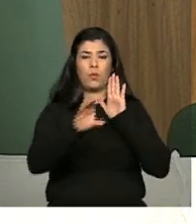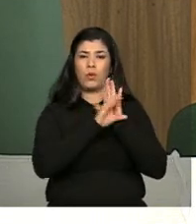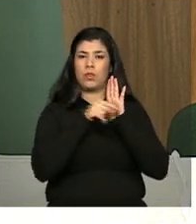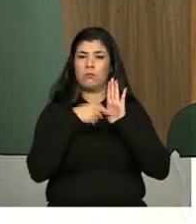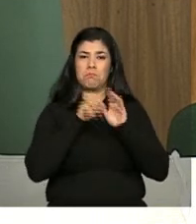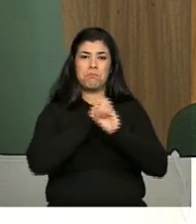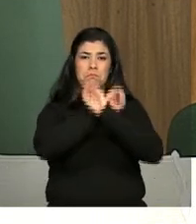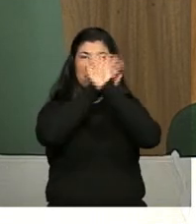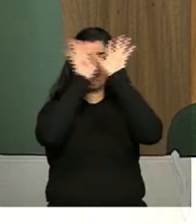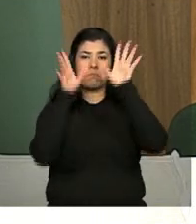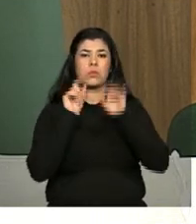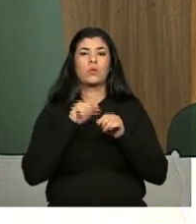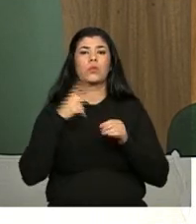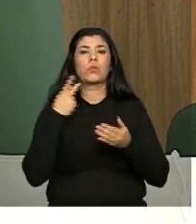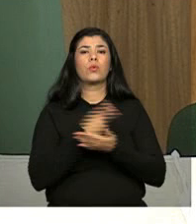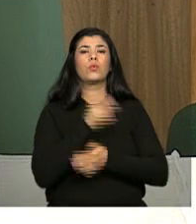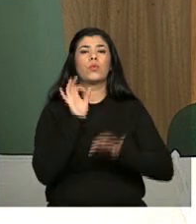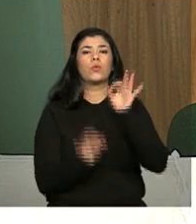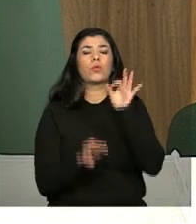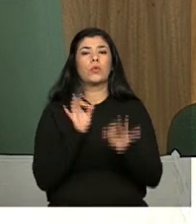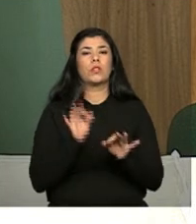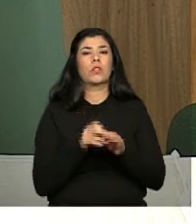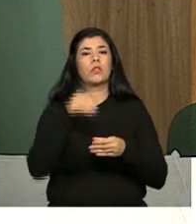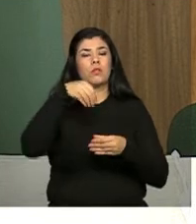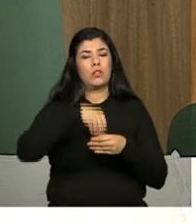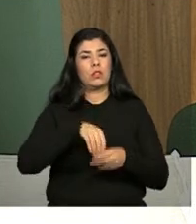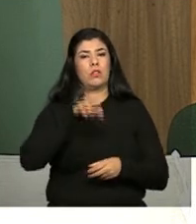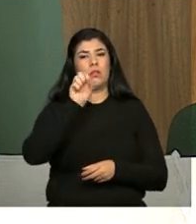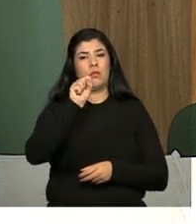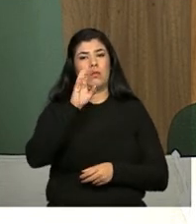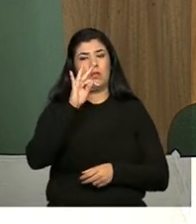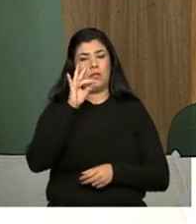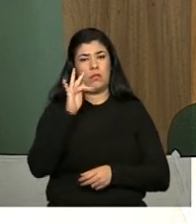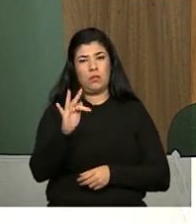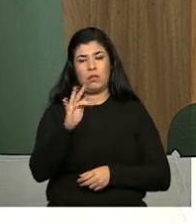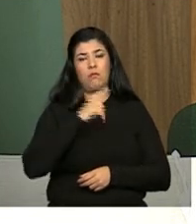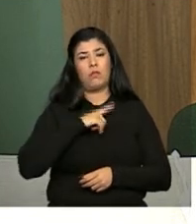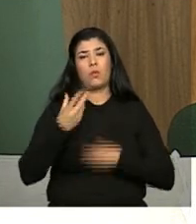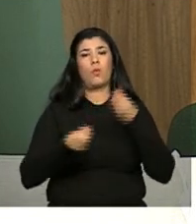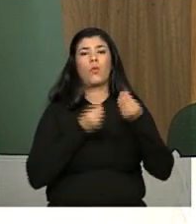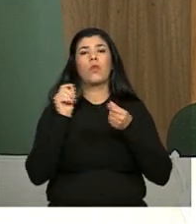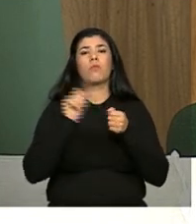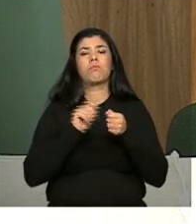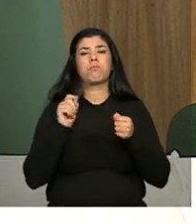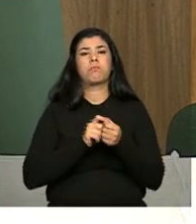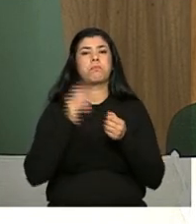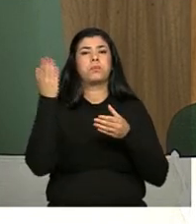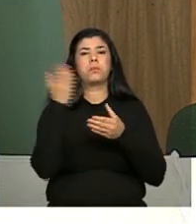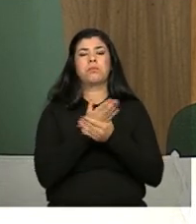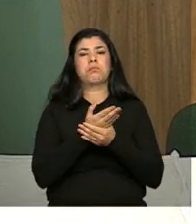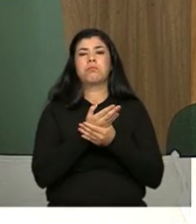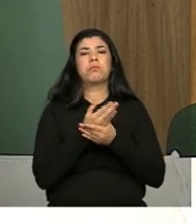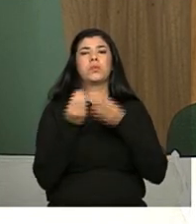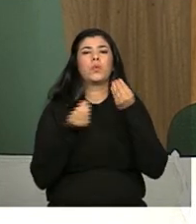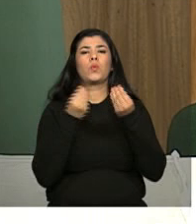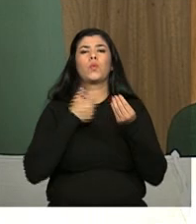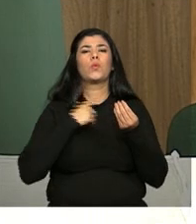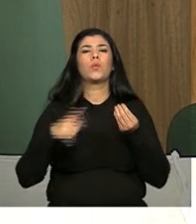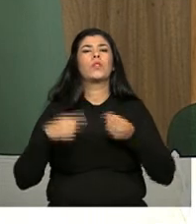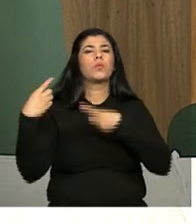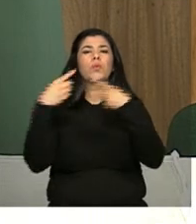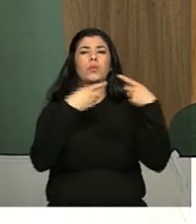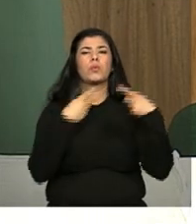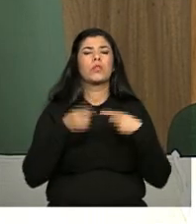sentença do do Supremo Tribunal Federal no sentido que não há Eu quero que vá Porque não há o que se discutir em